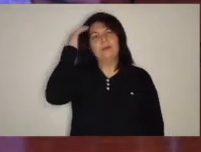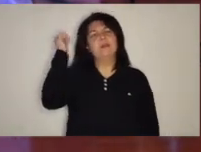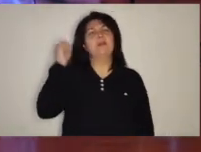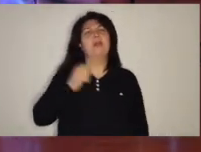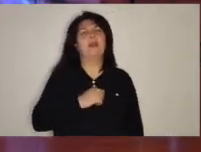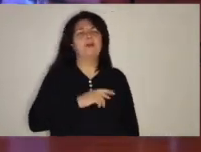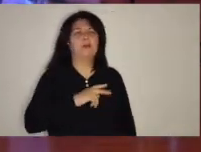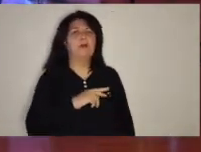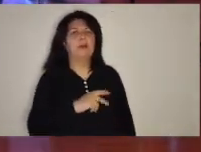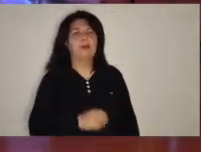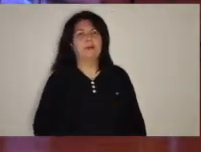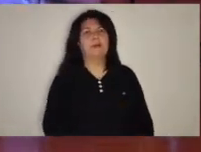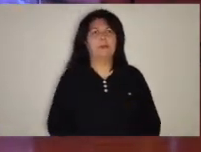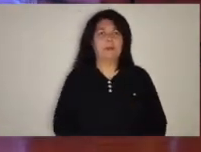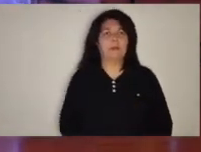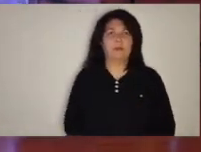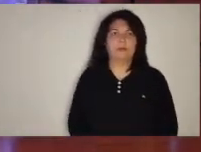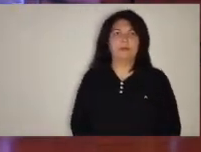Sabe, irmãos?